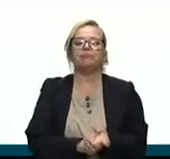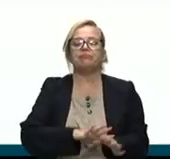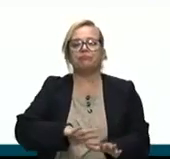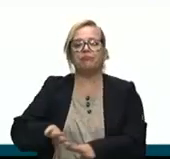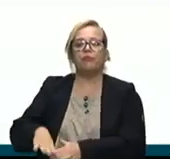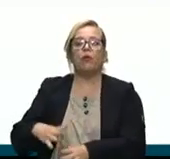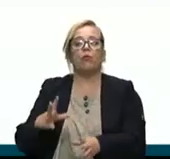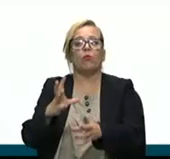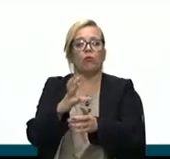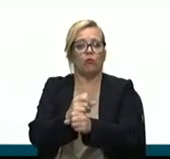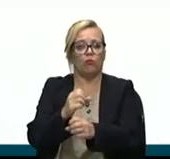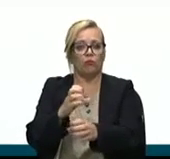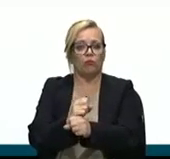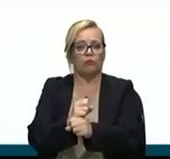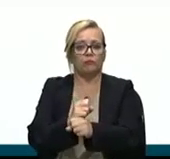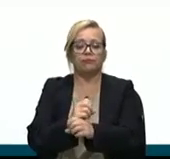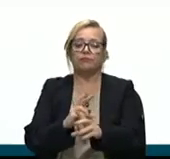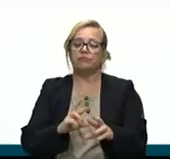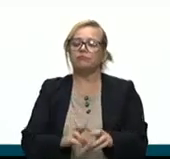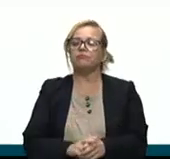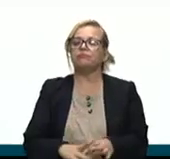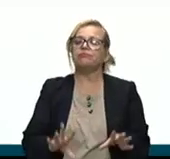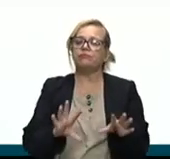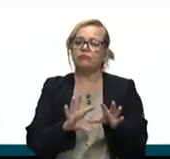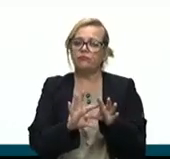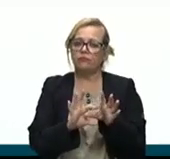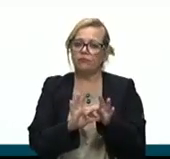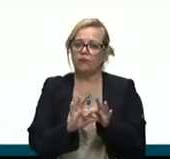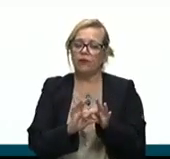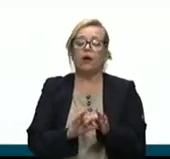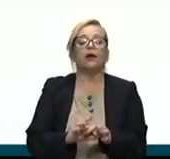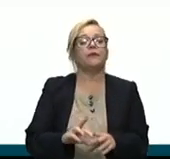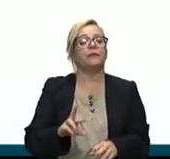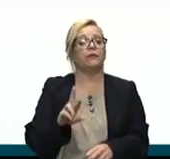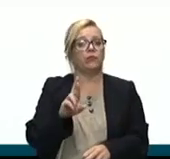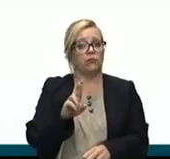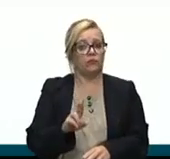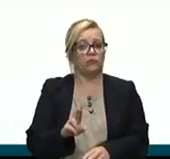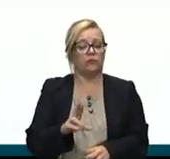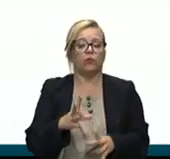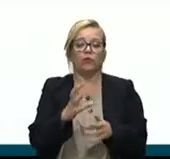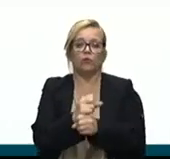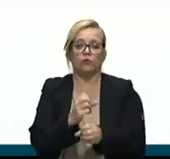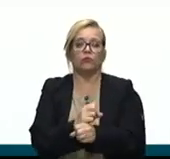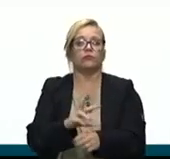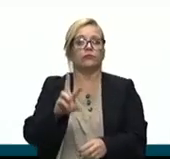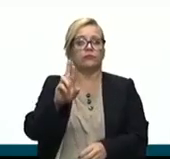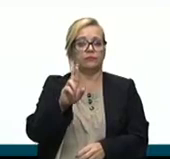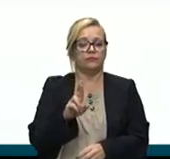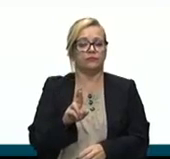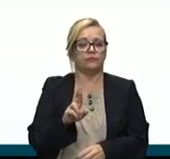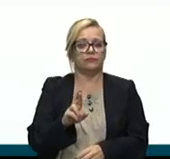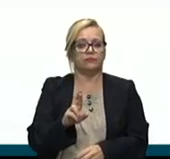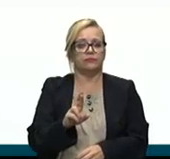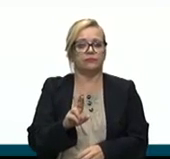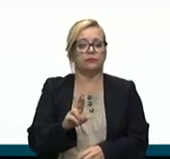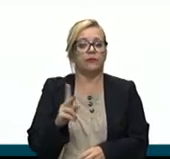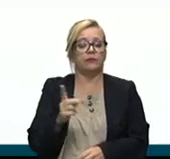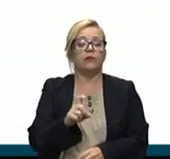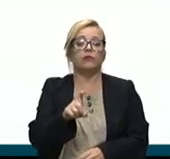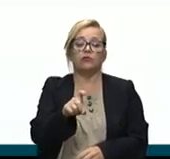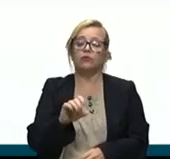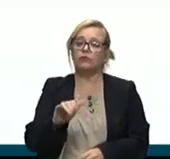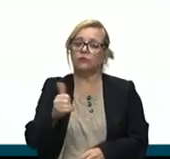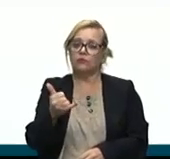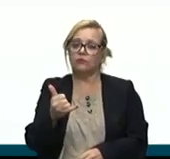o coeficiente de correlação. Então, falou nisso, eu já sei que é o R. Calcule o coeficiente de correlação para as variáveis x e